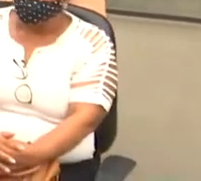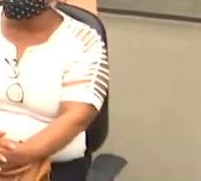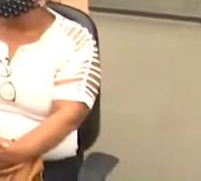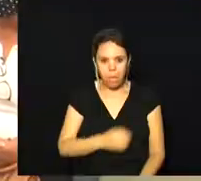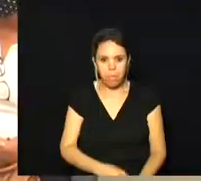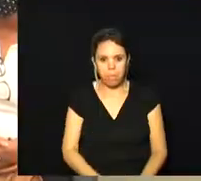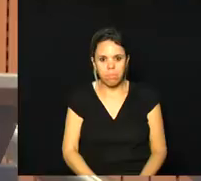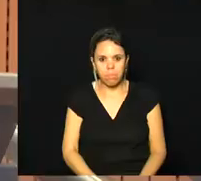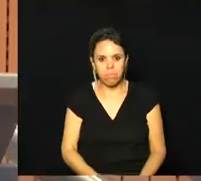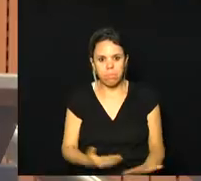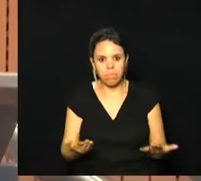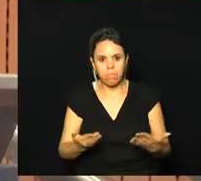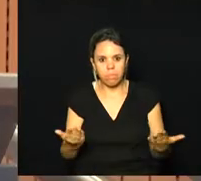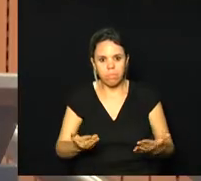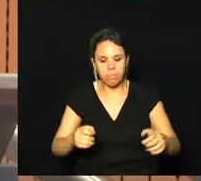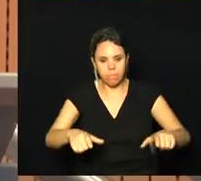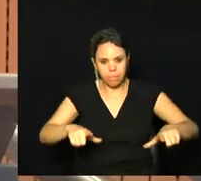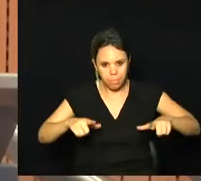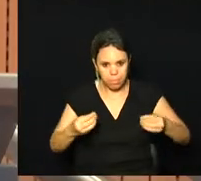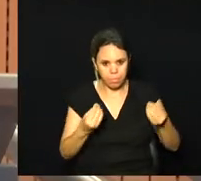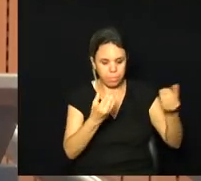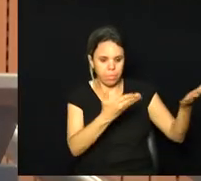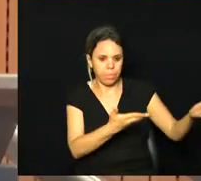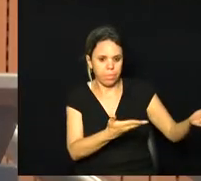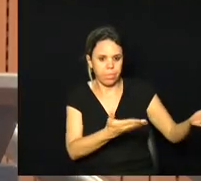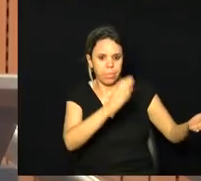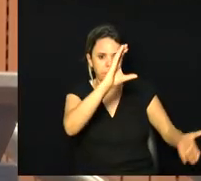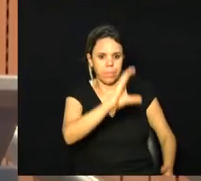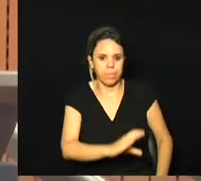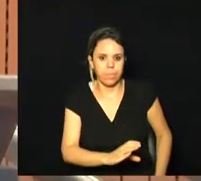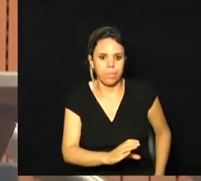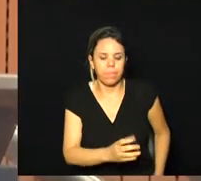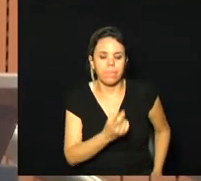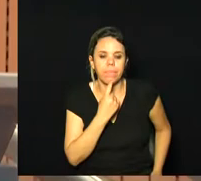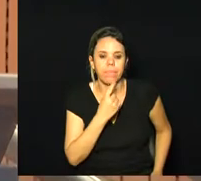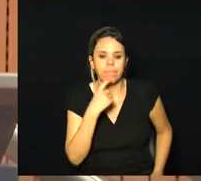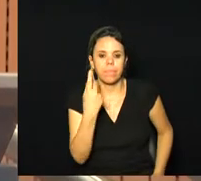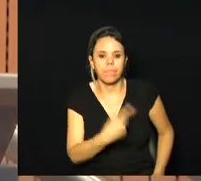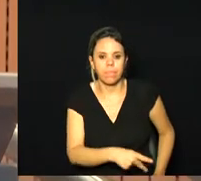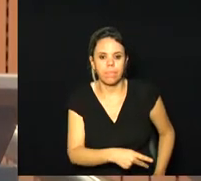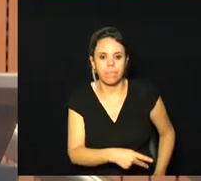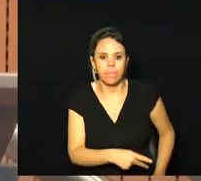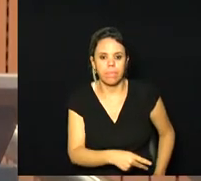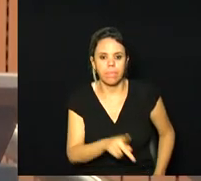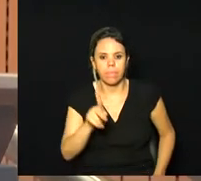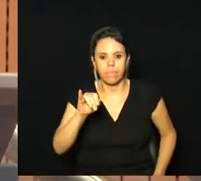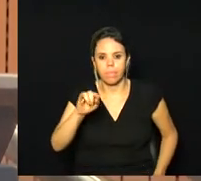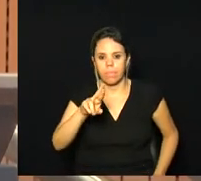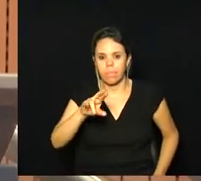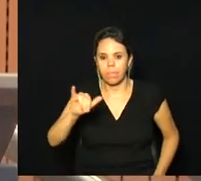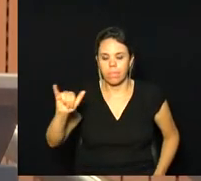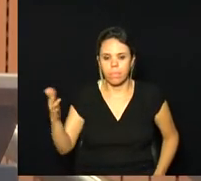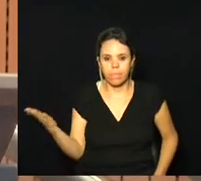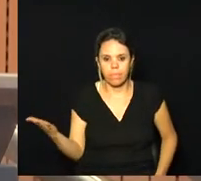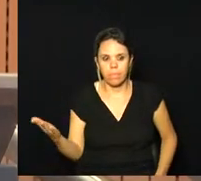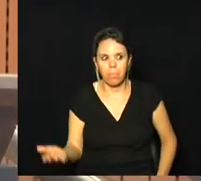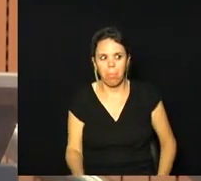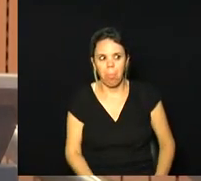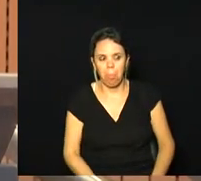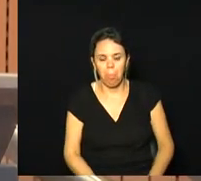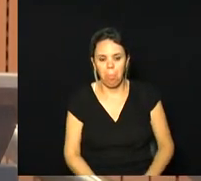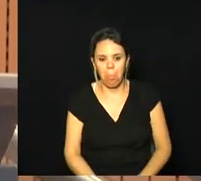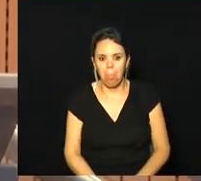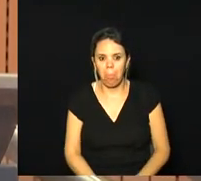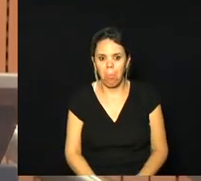Neste momento, teremos a entrega do título de cidadão campineiro a Pierre Henrique Santiago